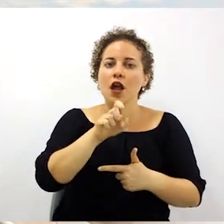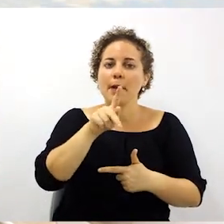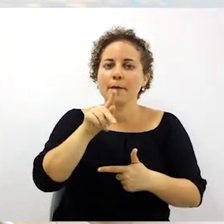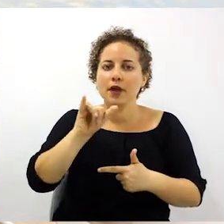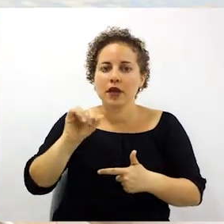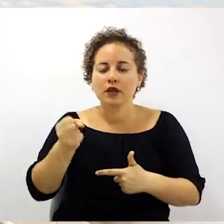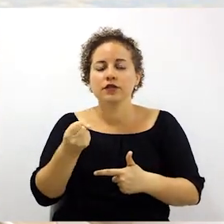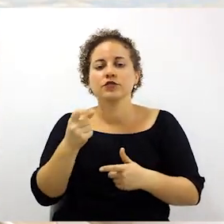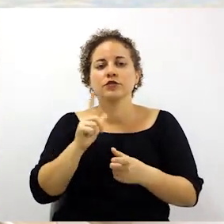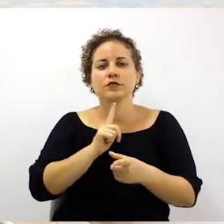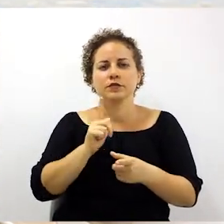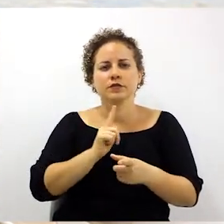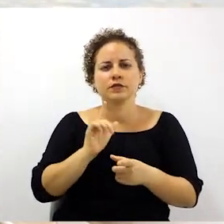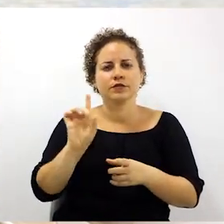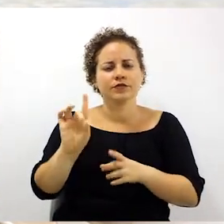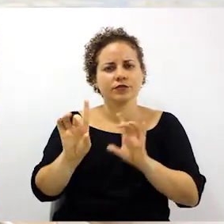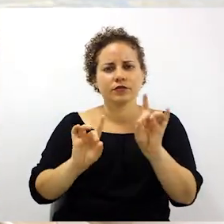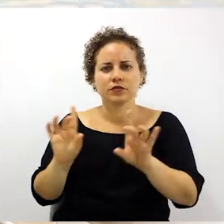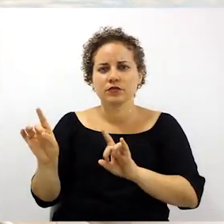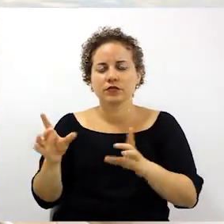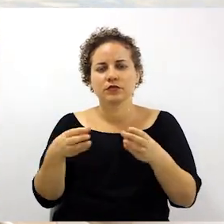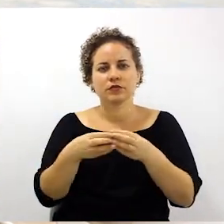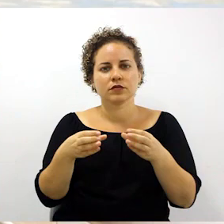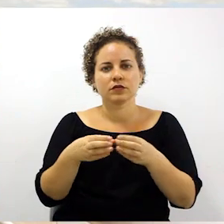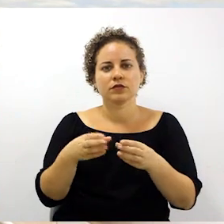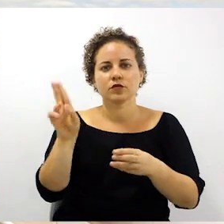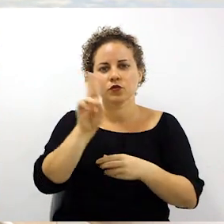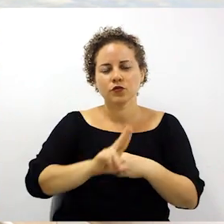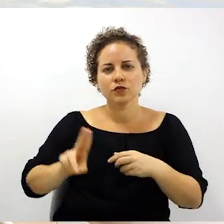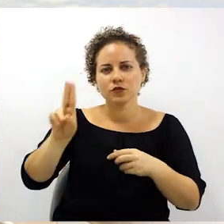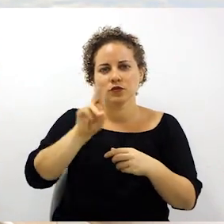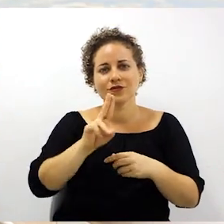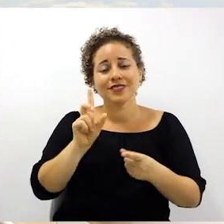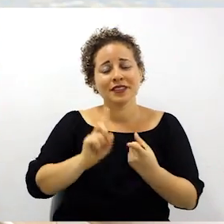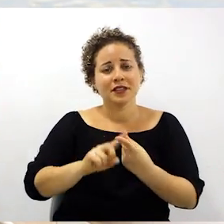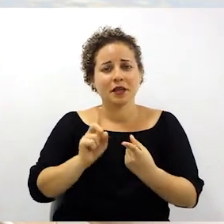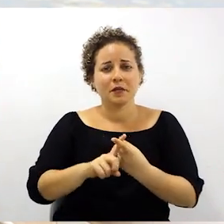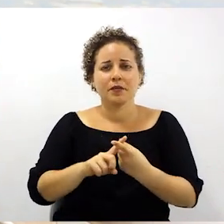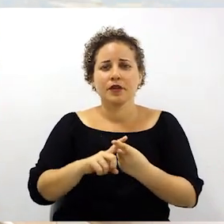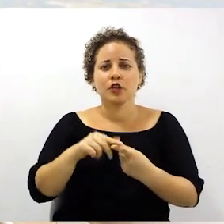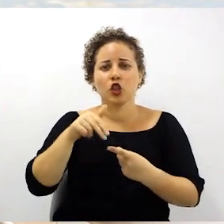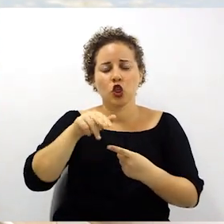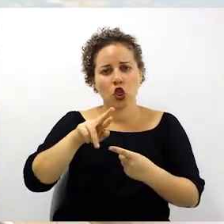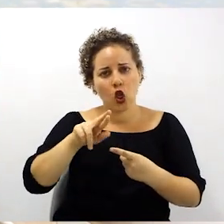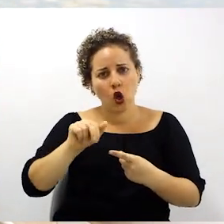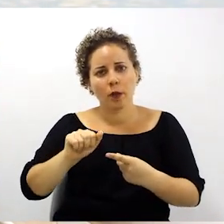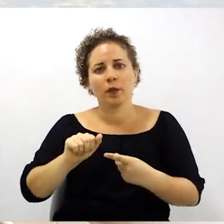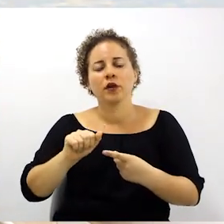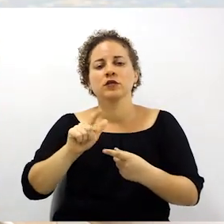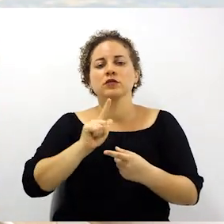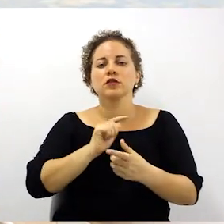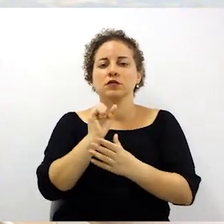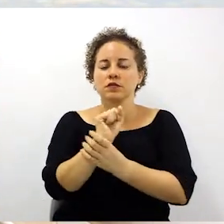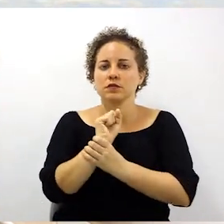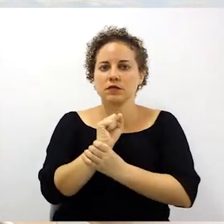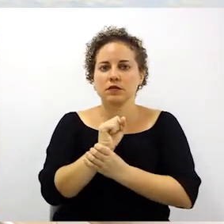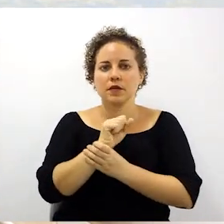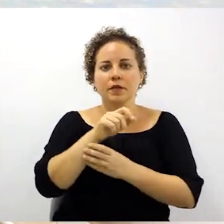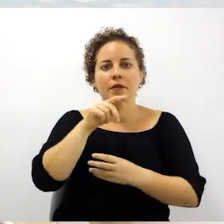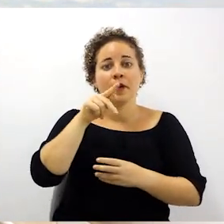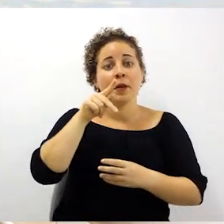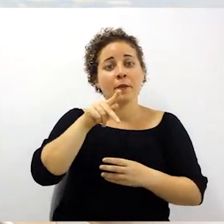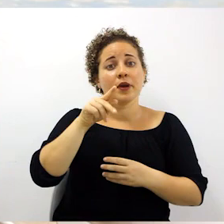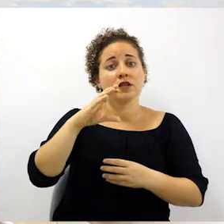equipamentos de proteção individual que cada função deve usar e as normas de segurança. Já no PCMSO, que é